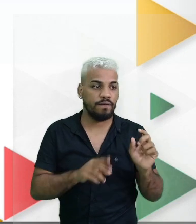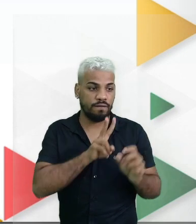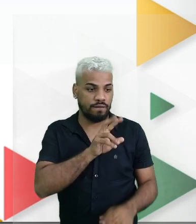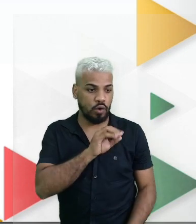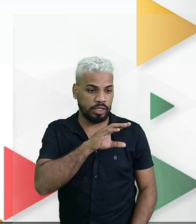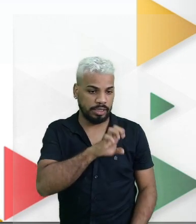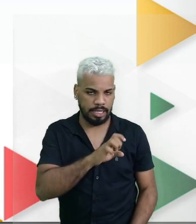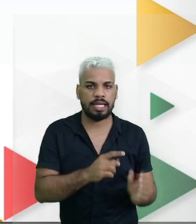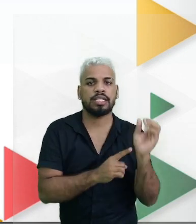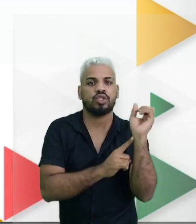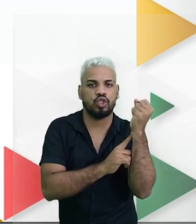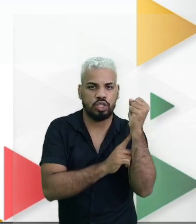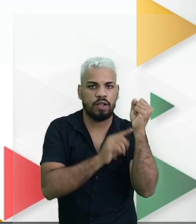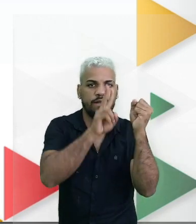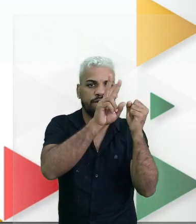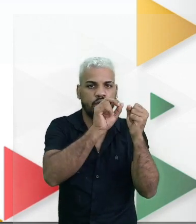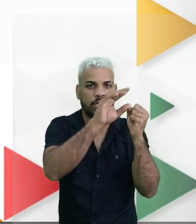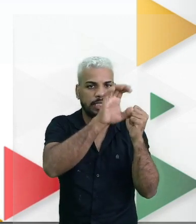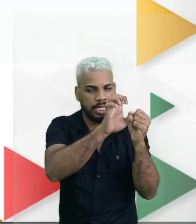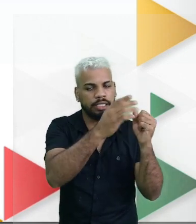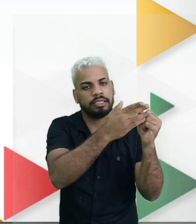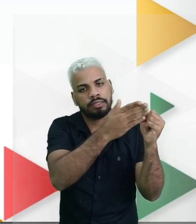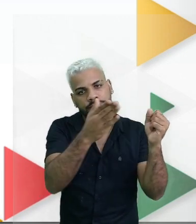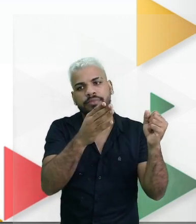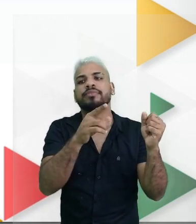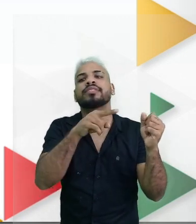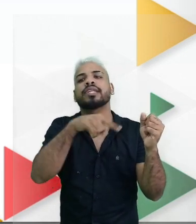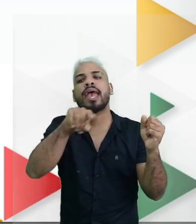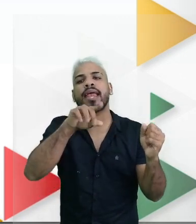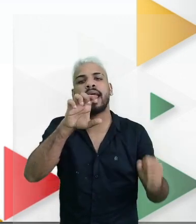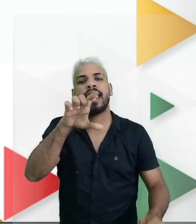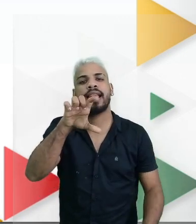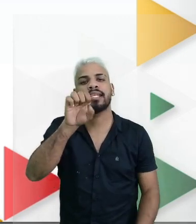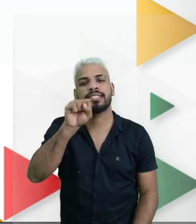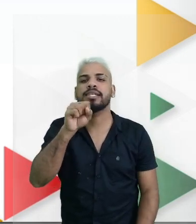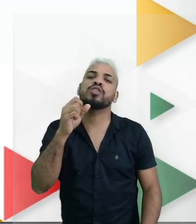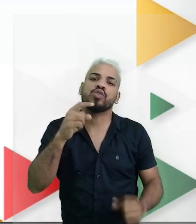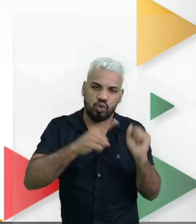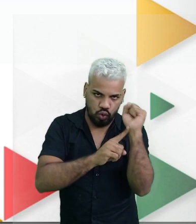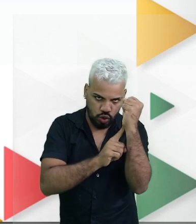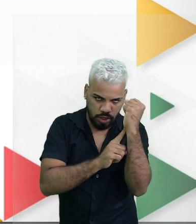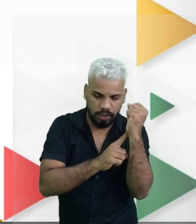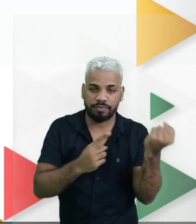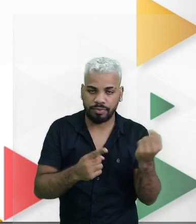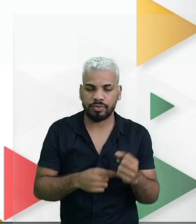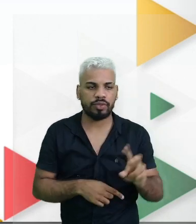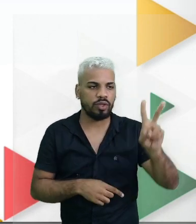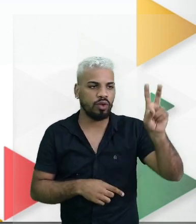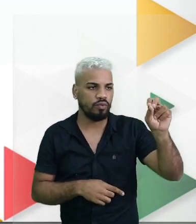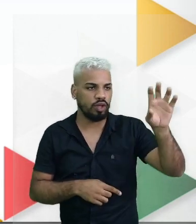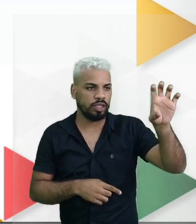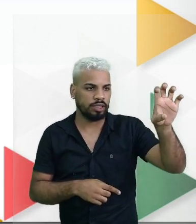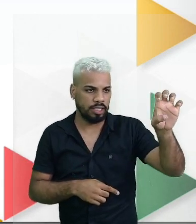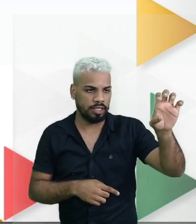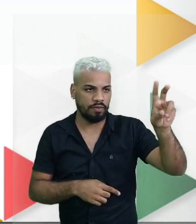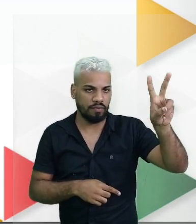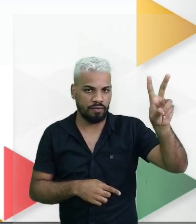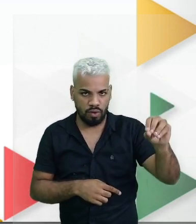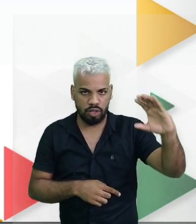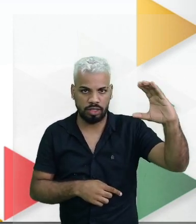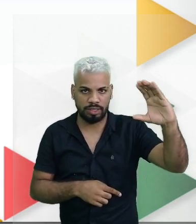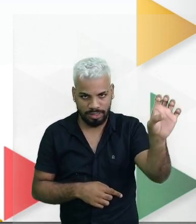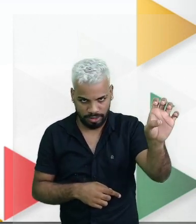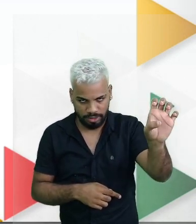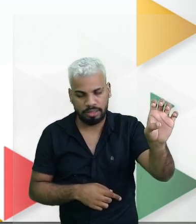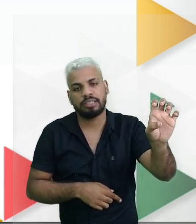então eles sabem, eles é o sujeito. Então, nesse caso aqui, nós temos você, sujeito, comprar é